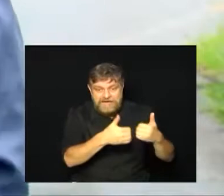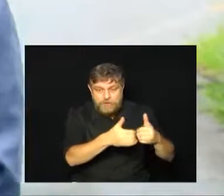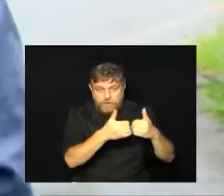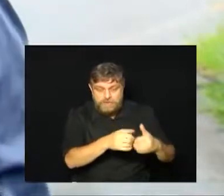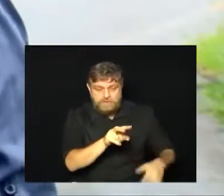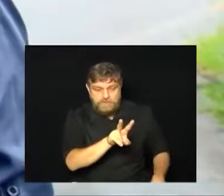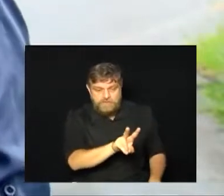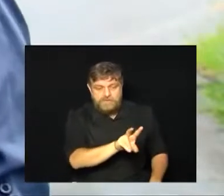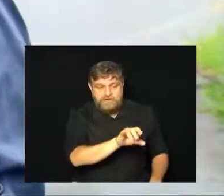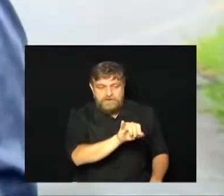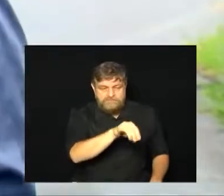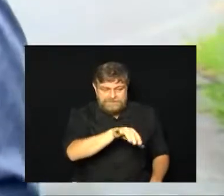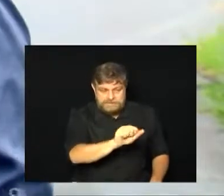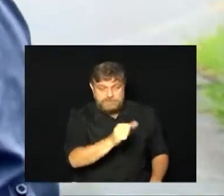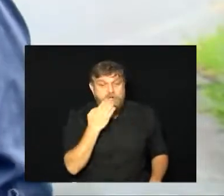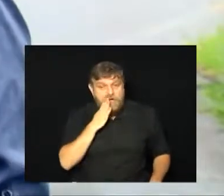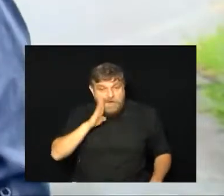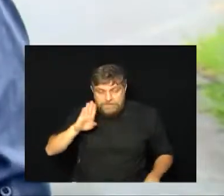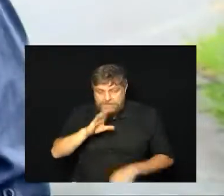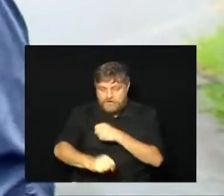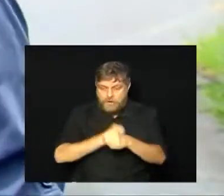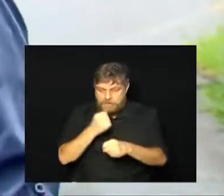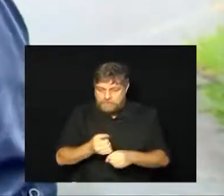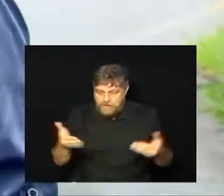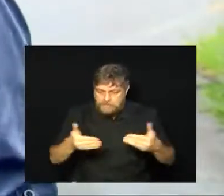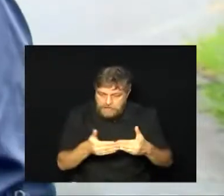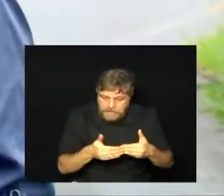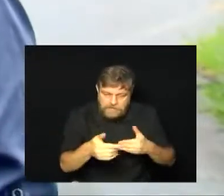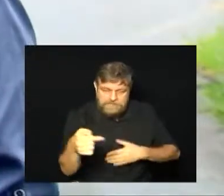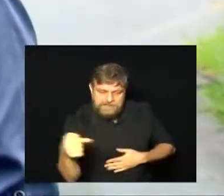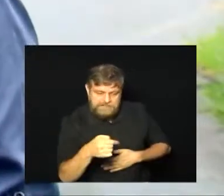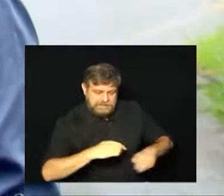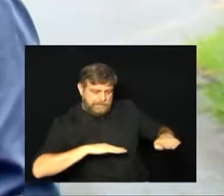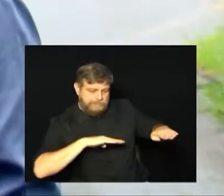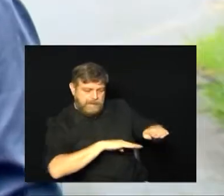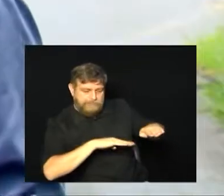garantiu que para o início do ano, né, esse bolsão ele será